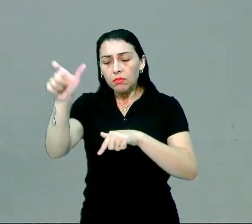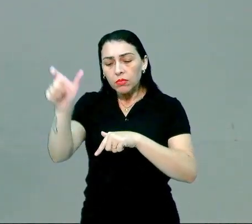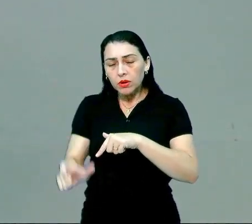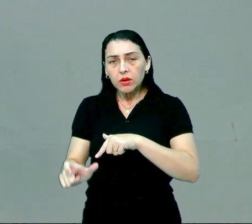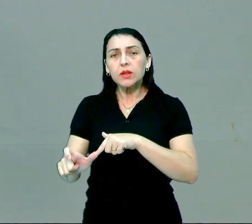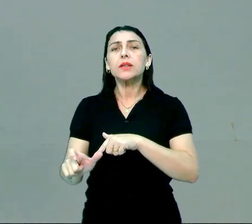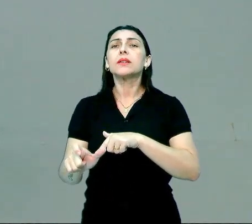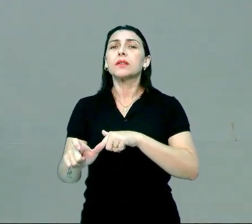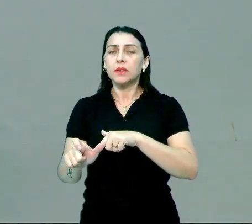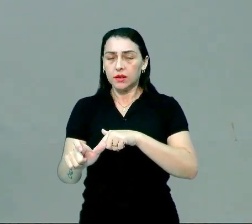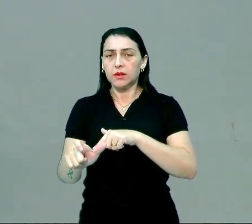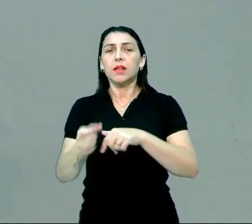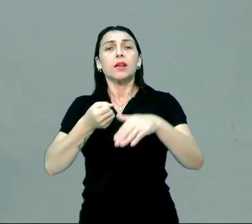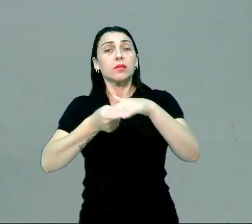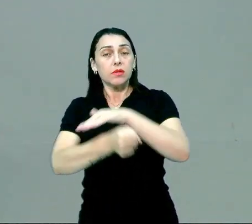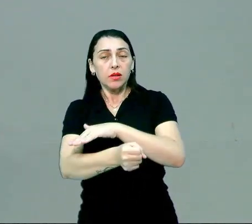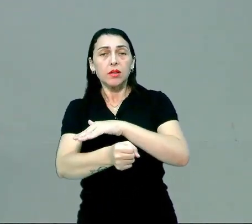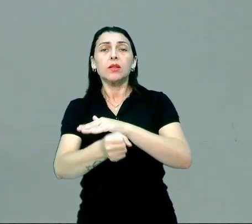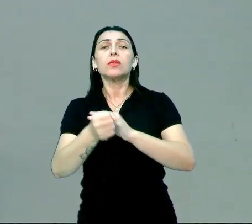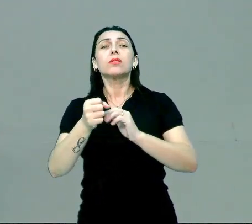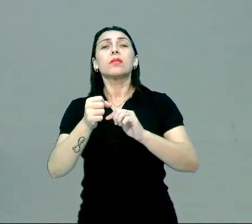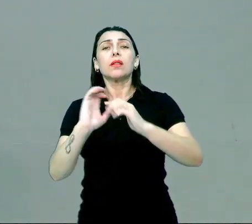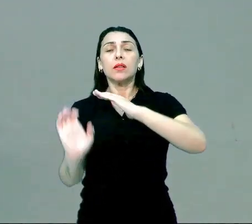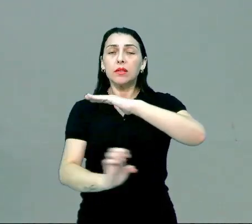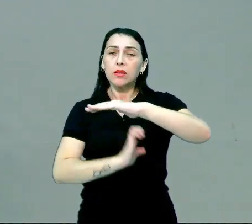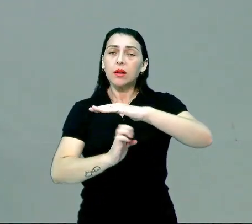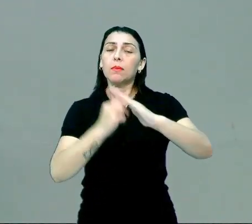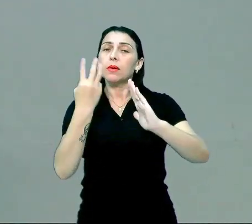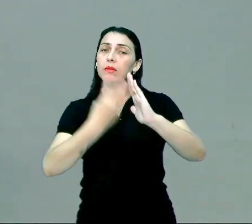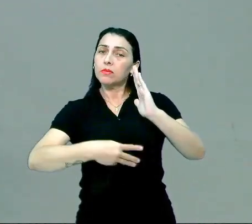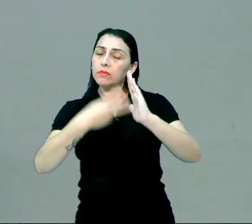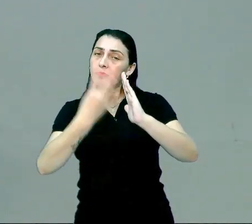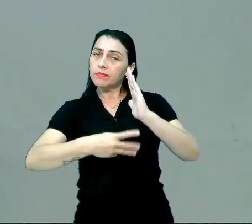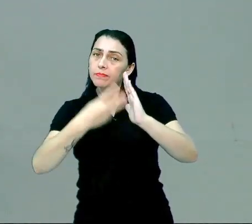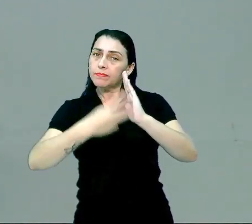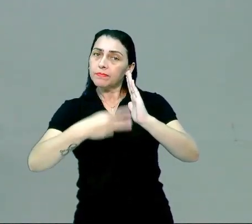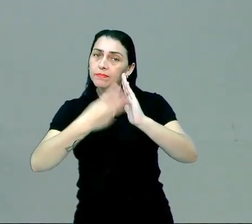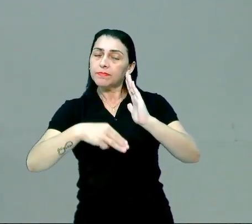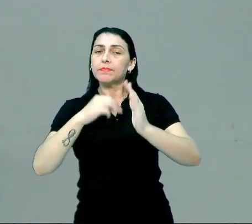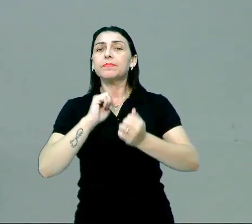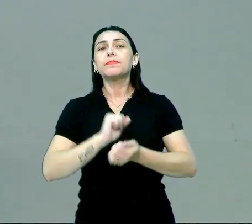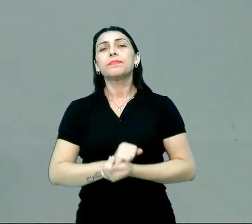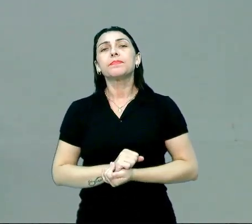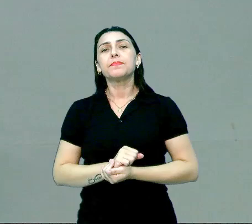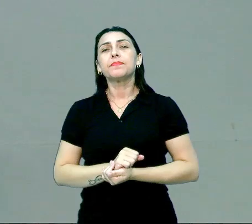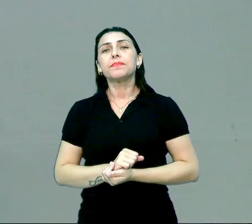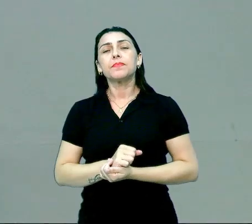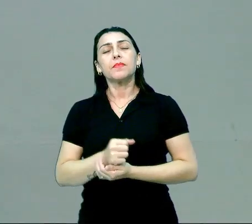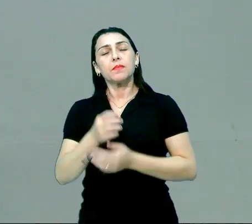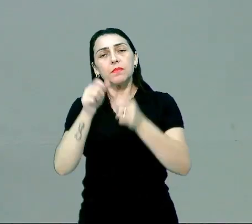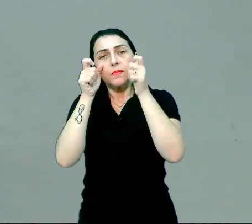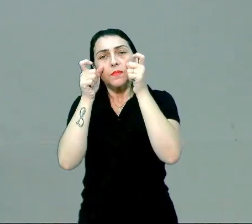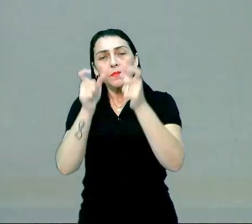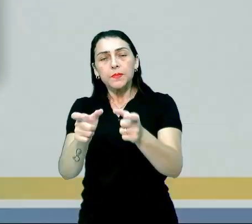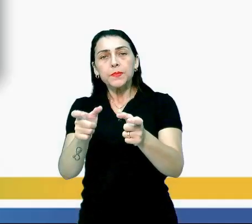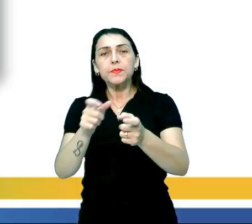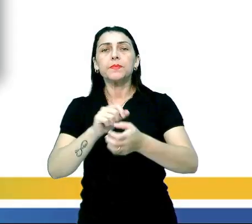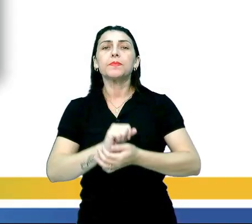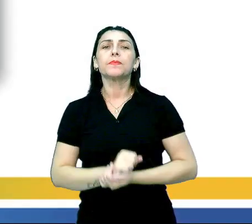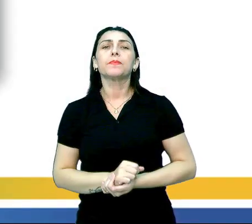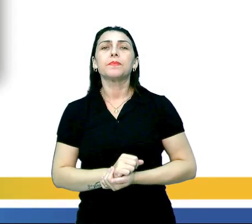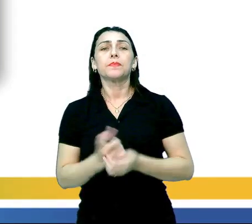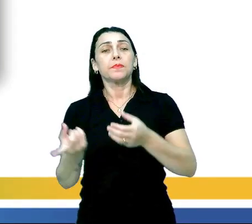trabalhador que está inserido no mercado de trabalho, mas de forma terceirizada? Então prestem bem